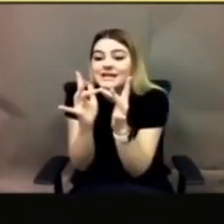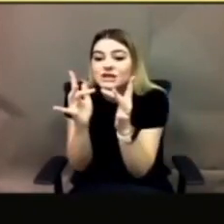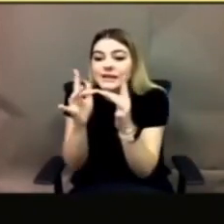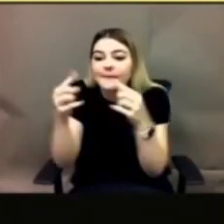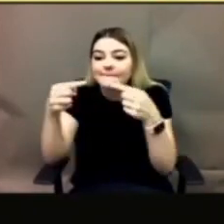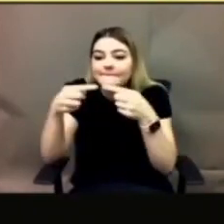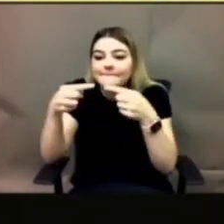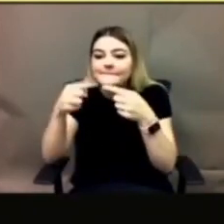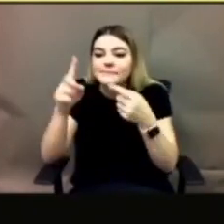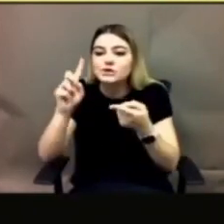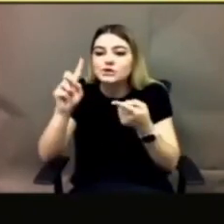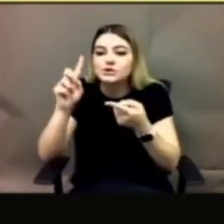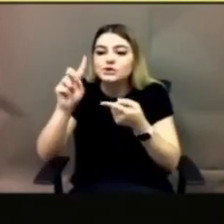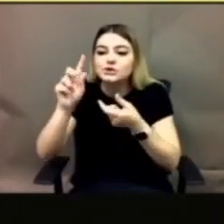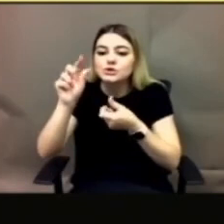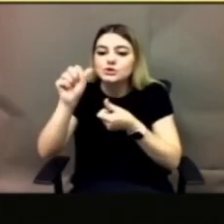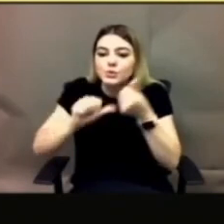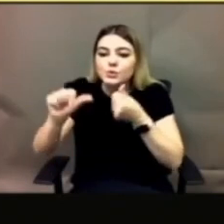Ligando um ao outro.